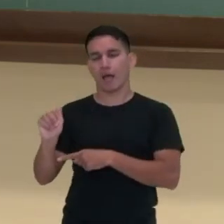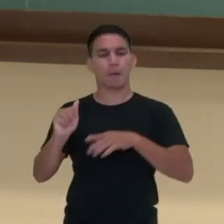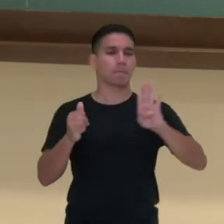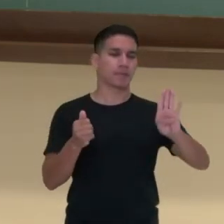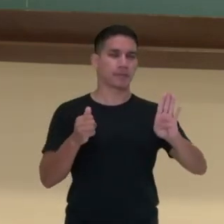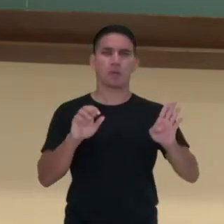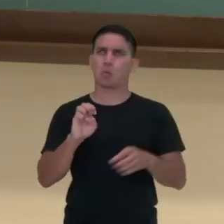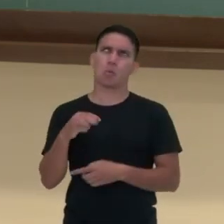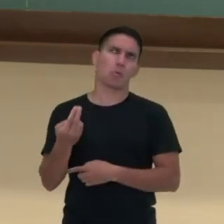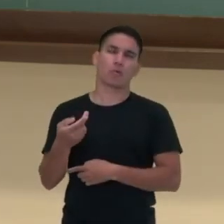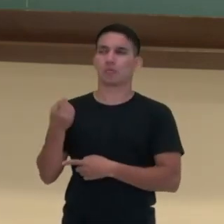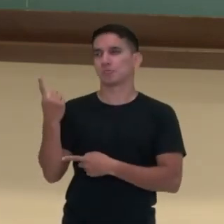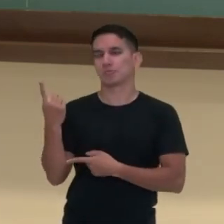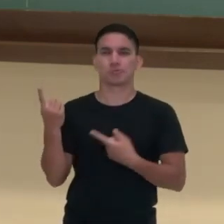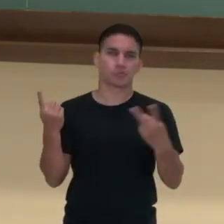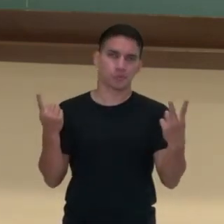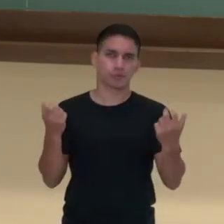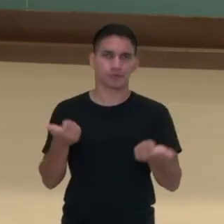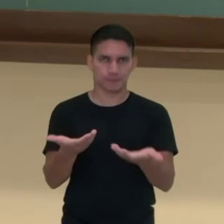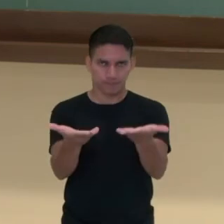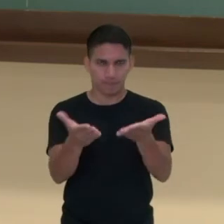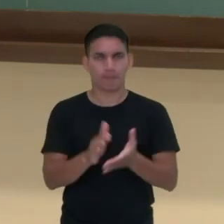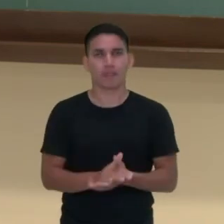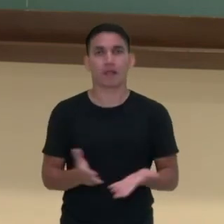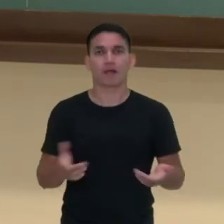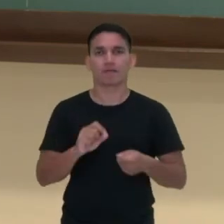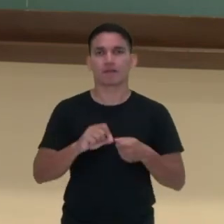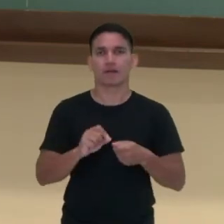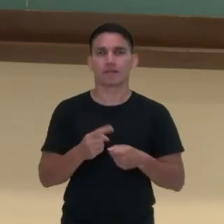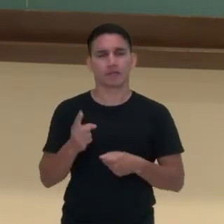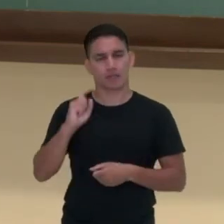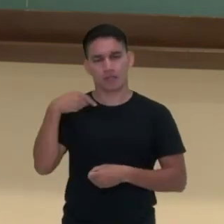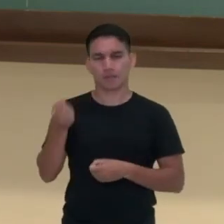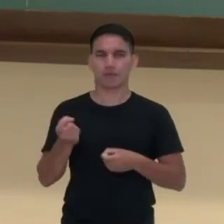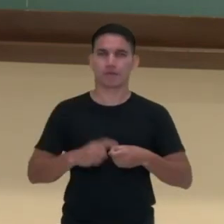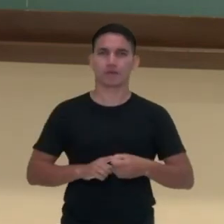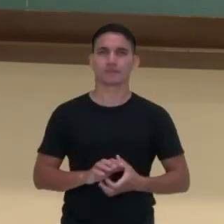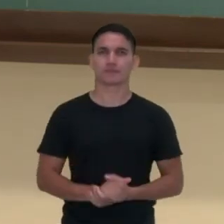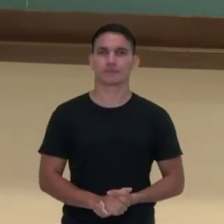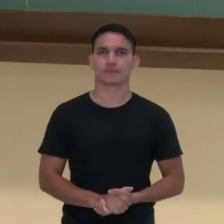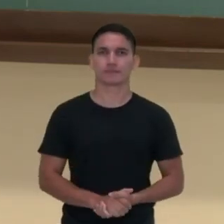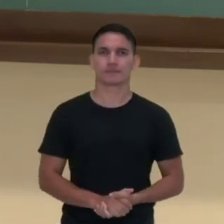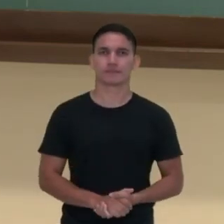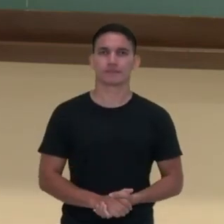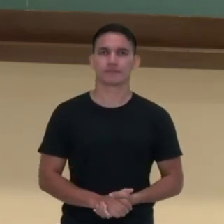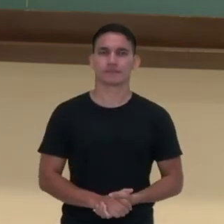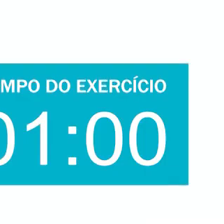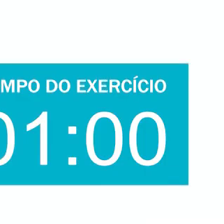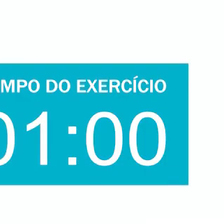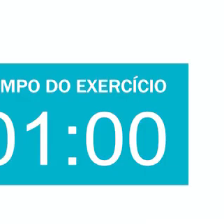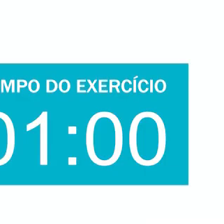matriz B ou da matriz 1 pela matriz 2, ok? Façam isso no caderno de vocês e já já a gente volta com a correção.